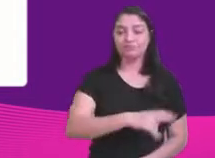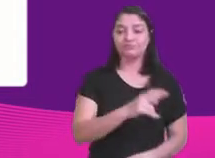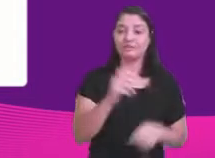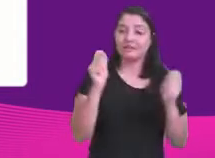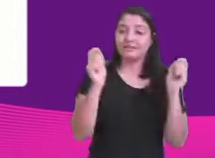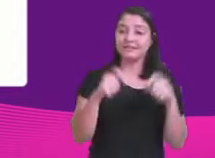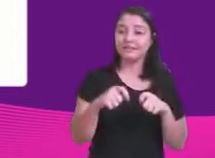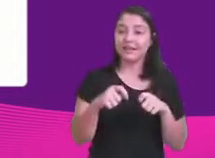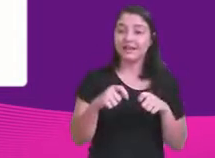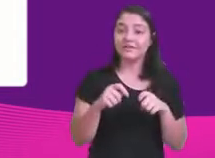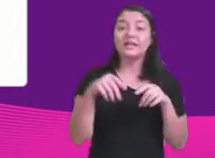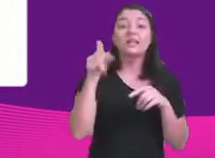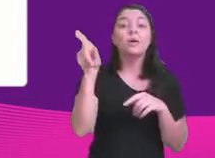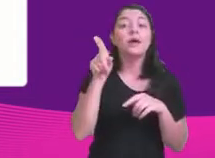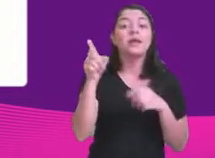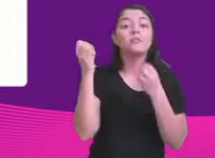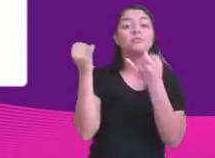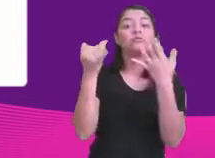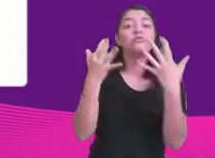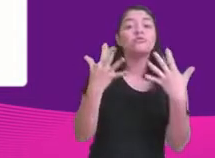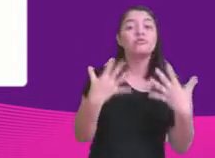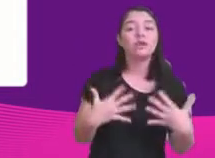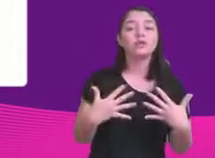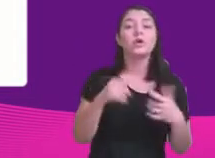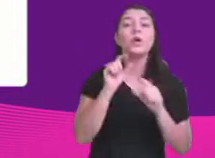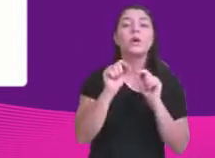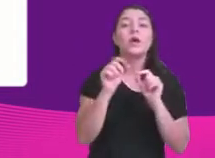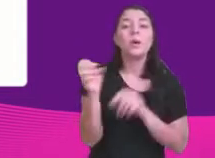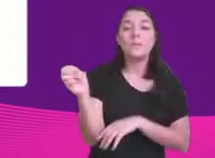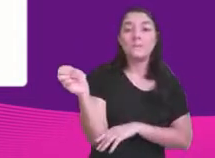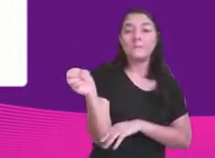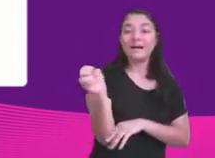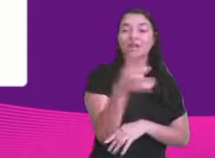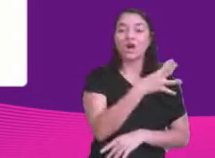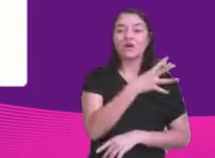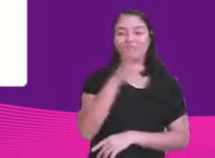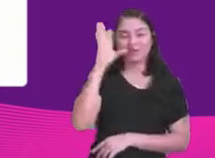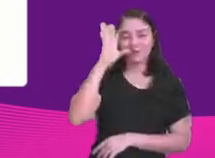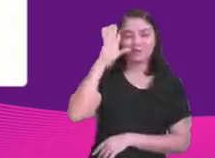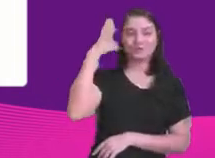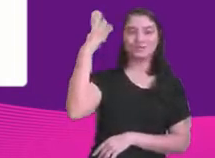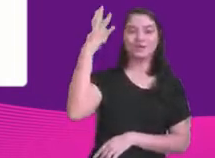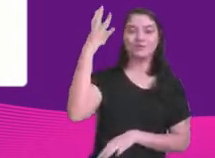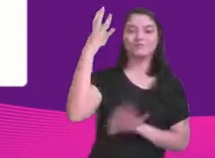lançou esse editorial, uma nova solução para velhos problemas